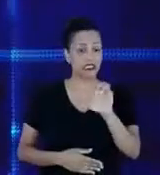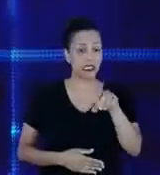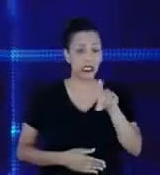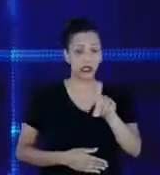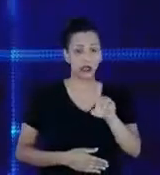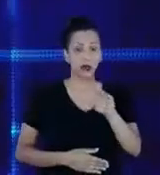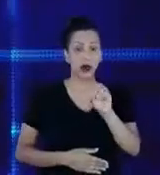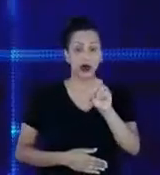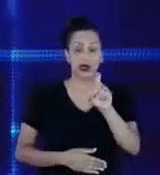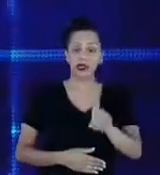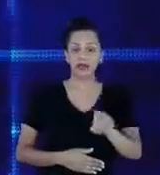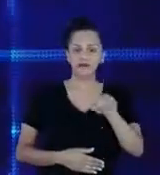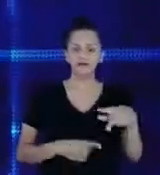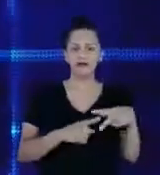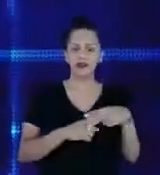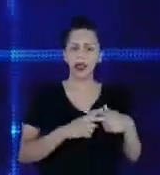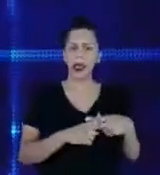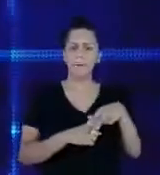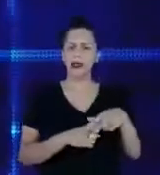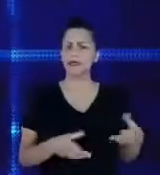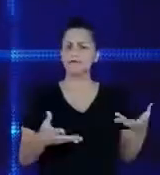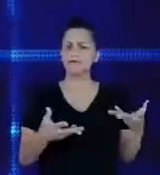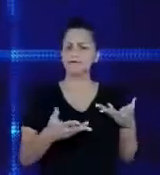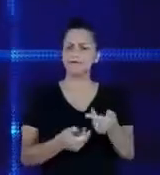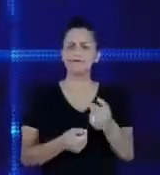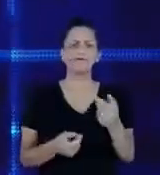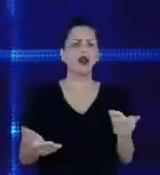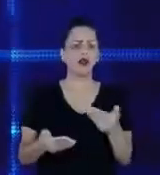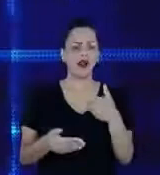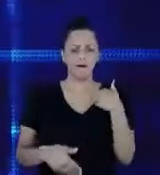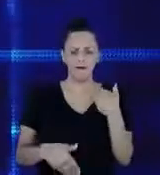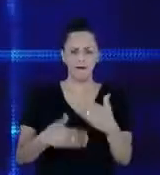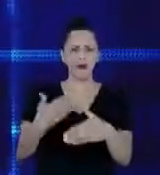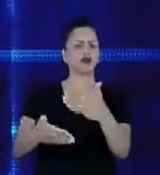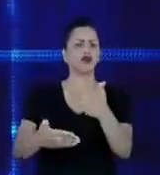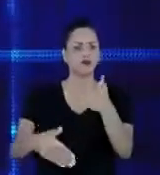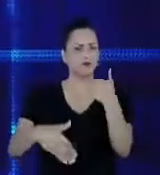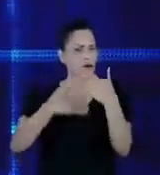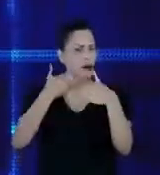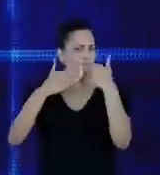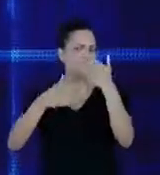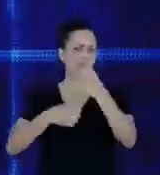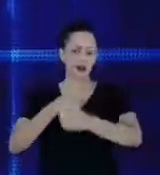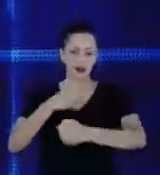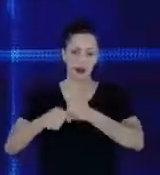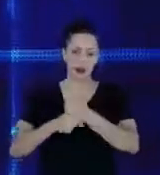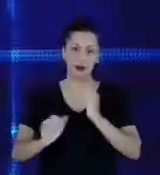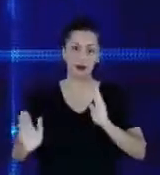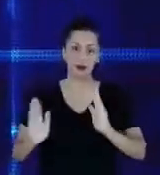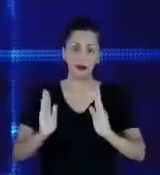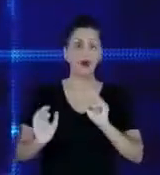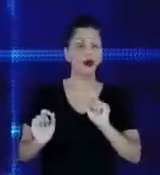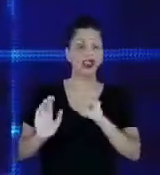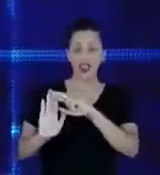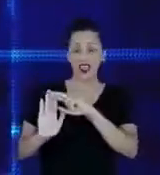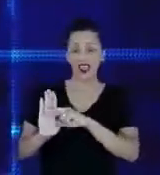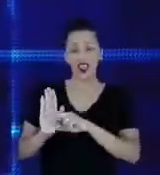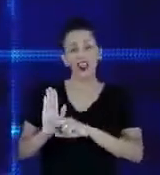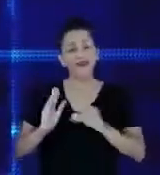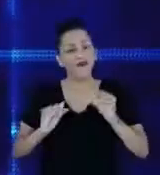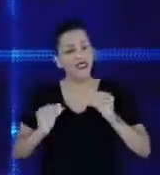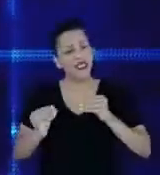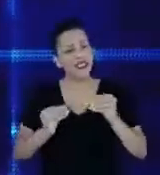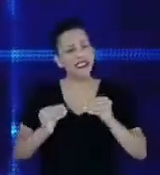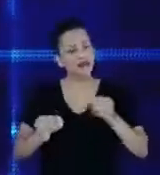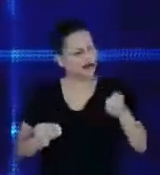em que a gente avançou esse ano na ANEEL, né, para poder flexibilizar regras para ter um ambiente de